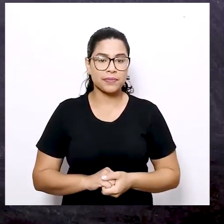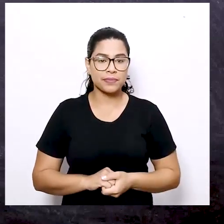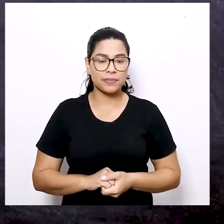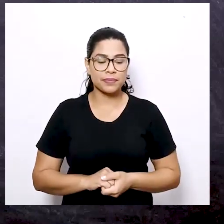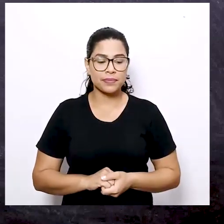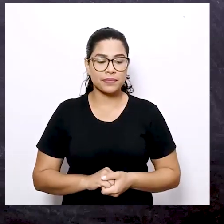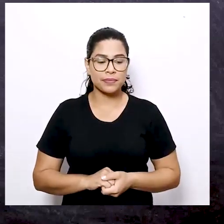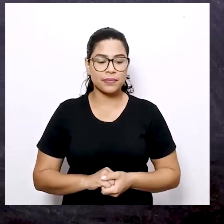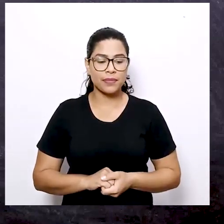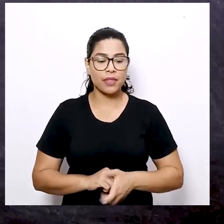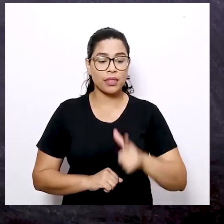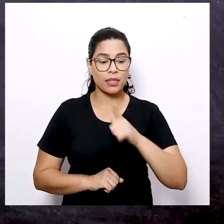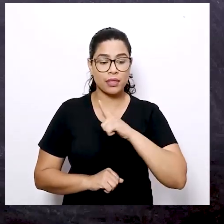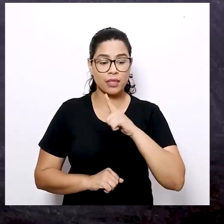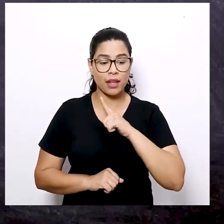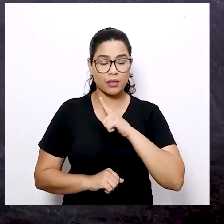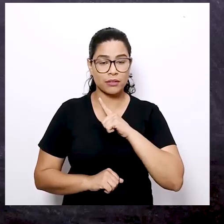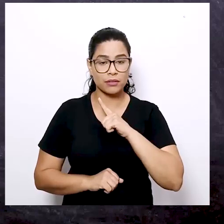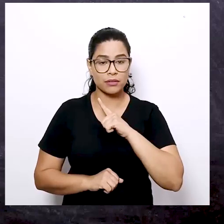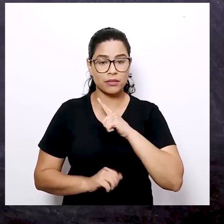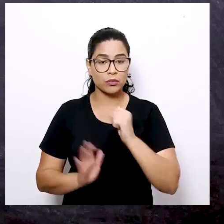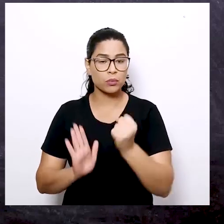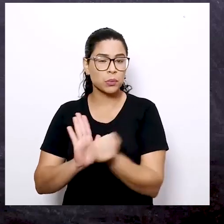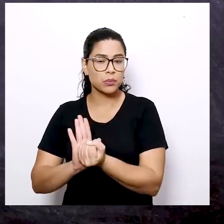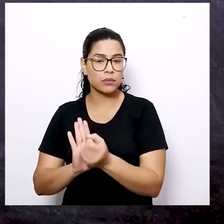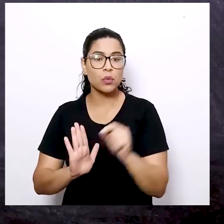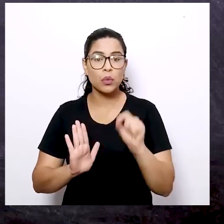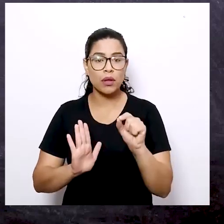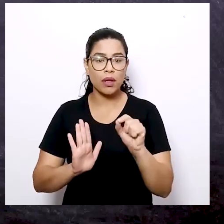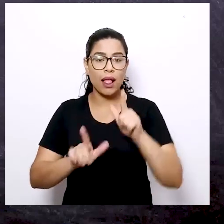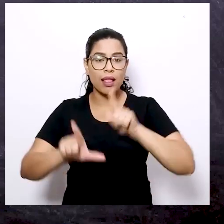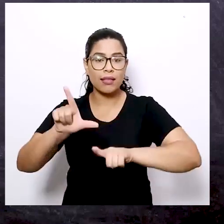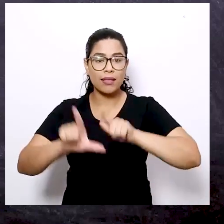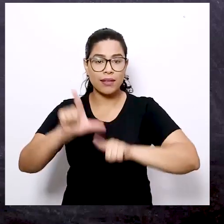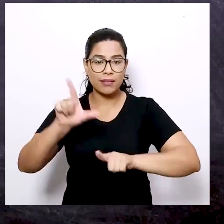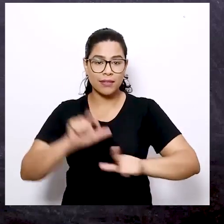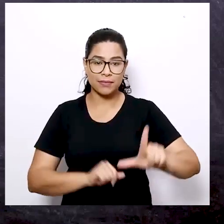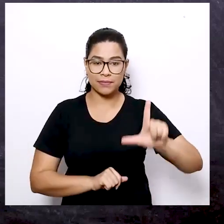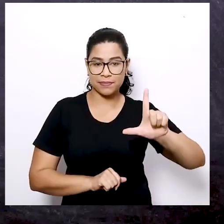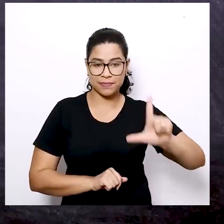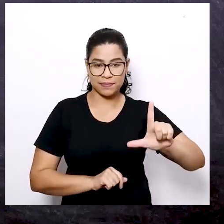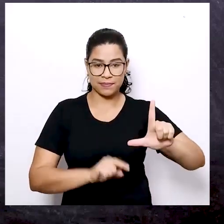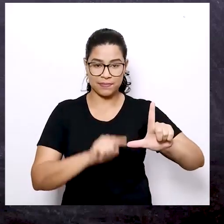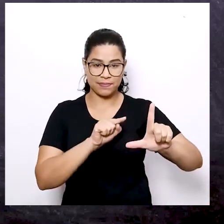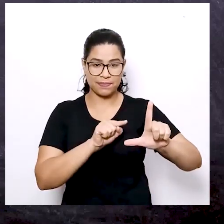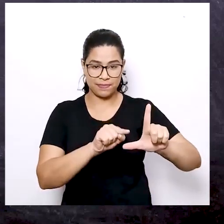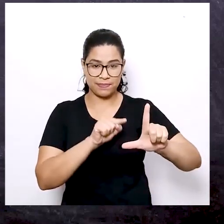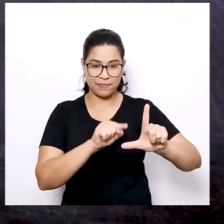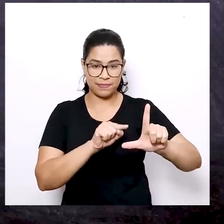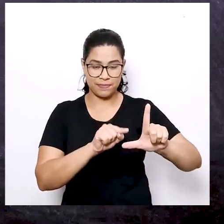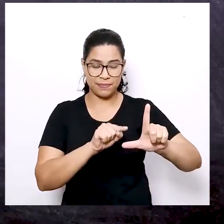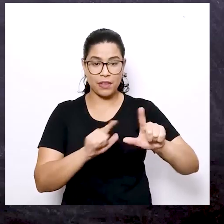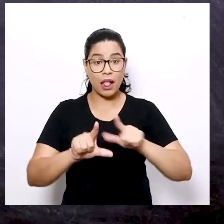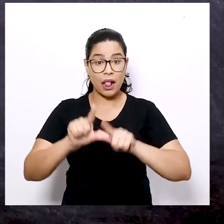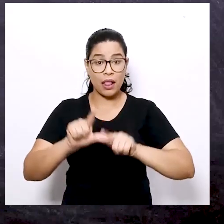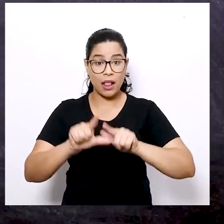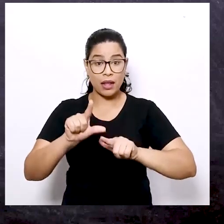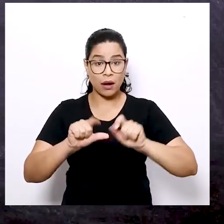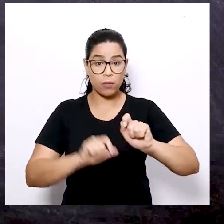tem como símbolo a letrinha L. Esse L tem que ser o